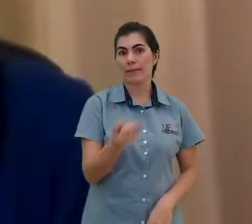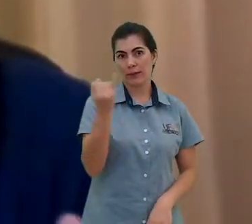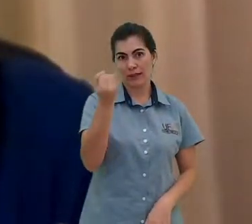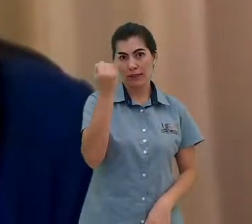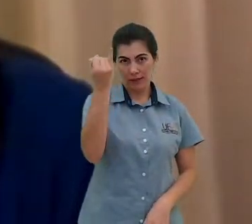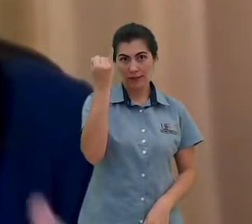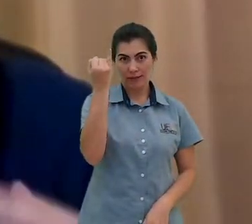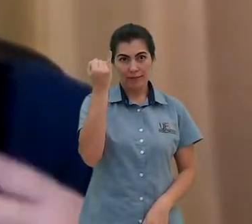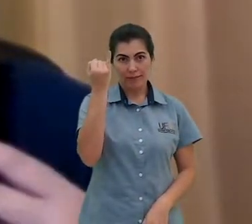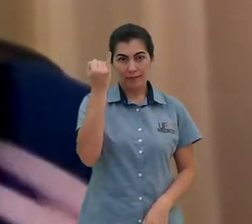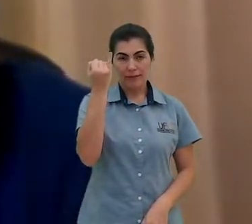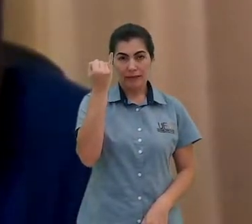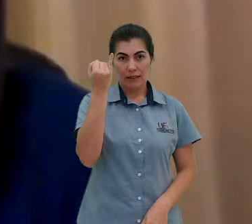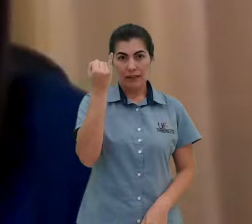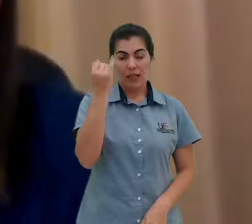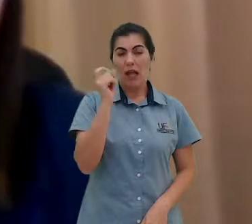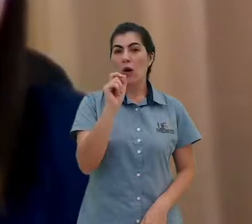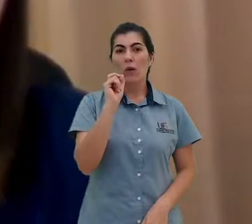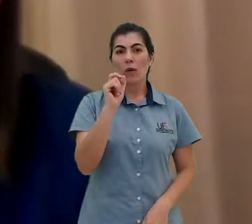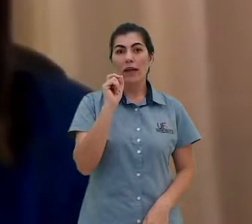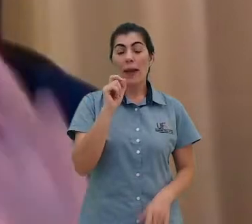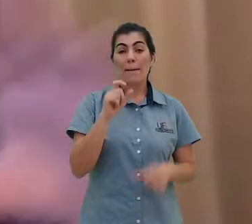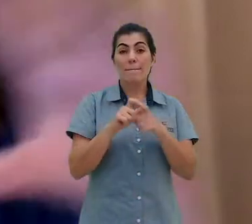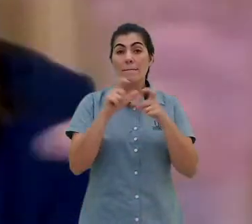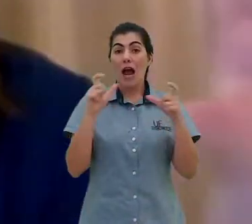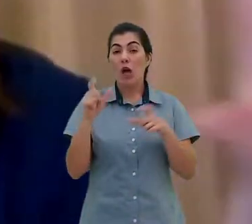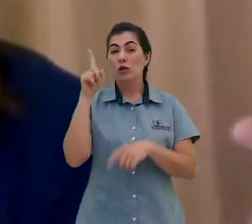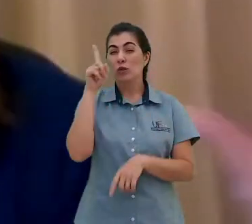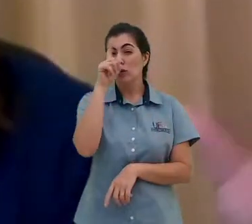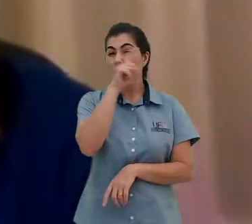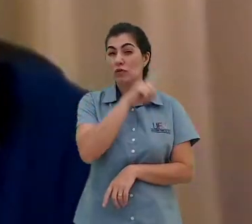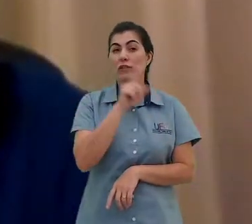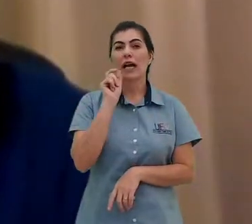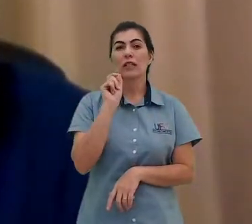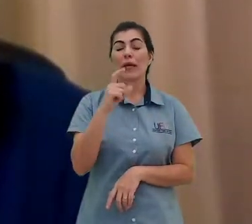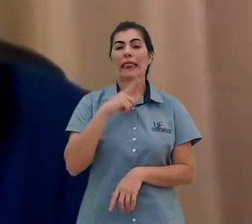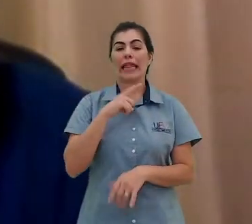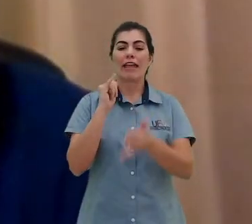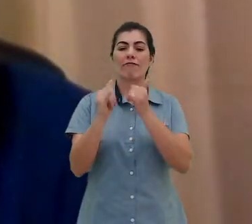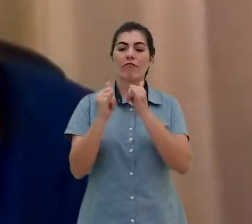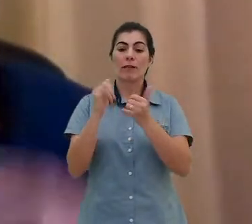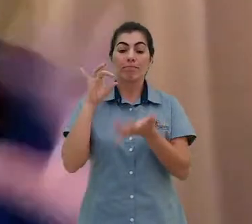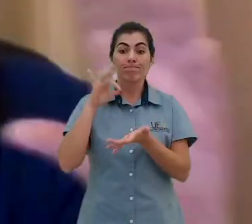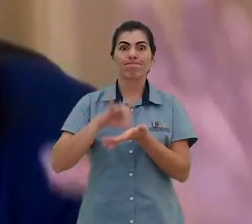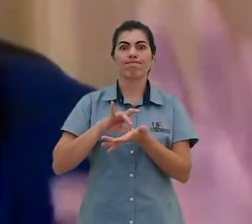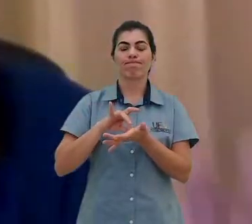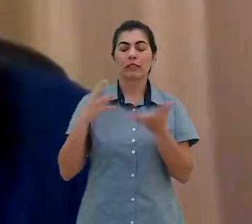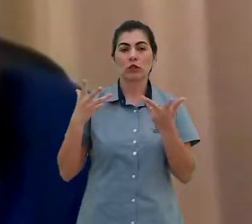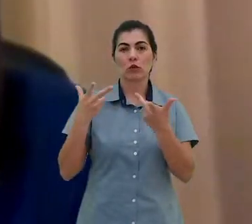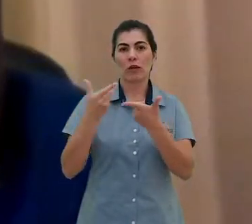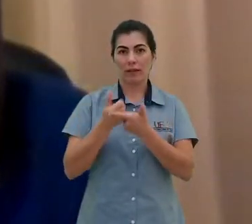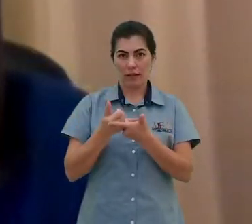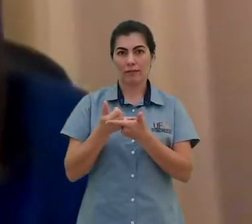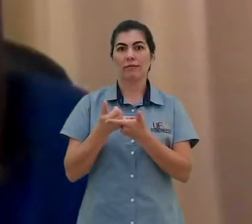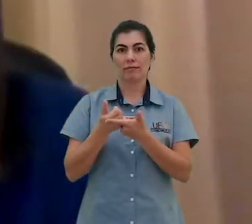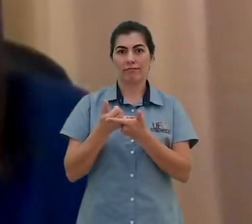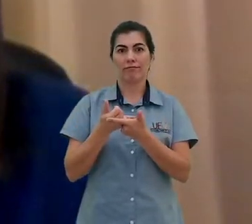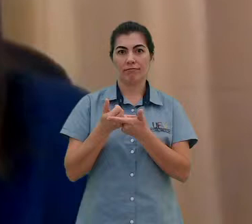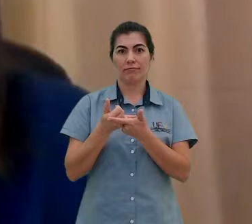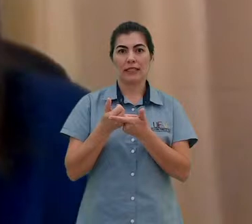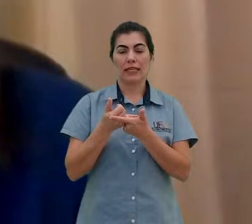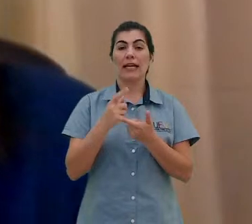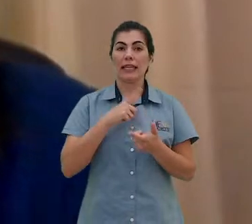Tá? Tanto é que é uma das maiores dificuldades é a gente ter esses dados e ter os dados